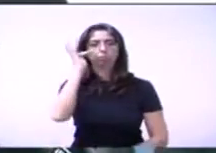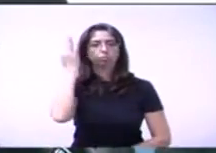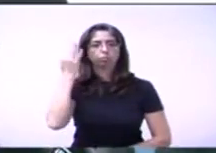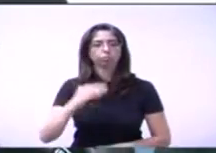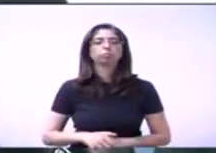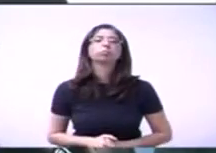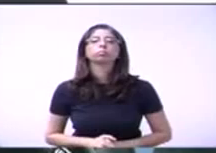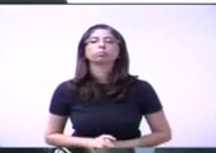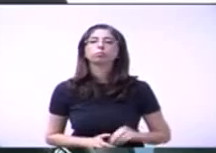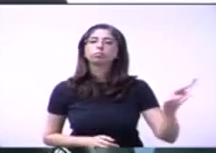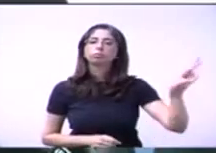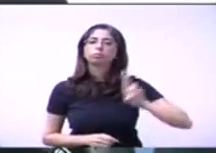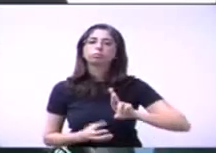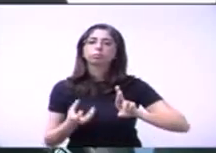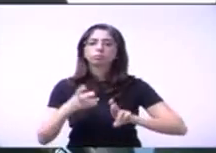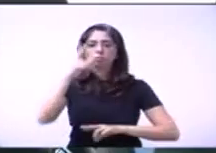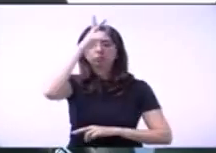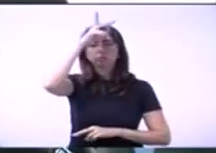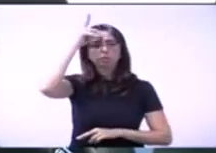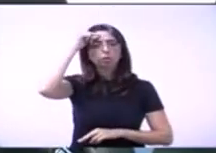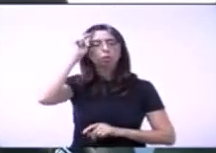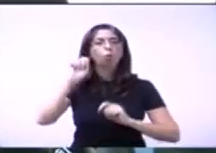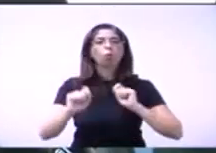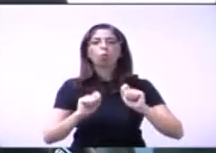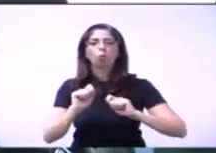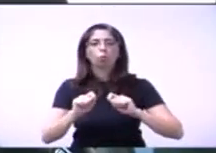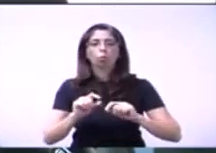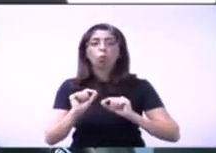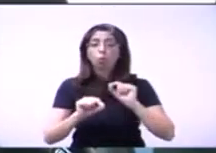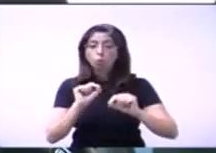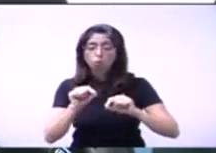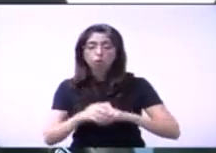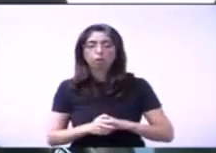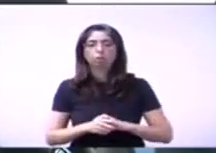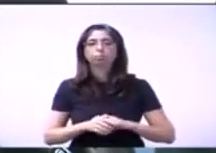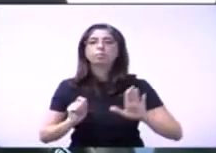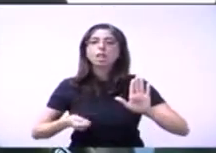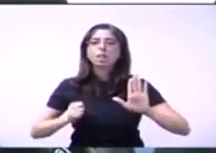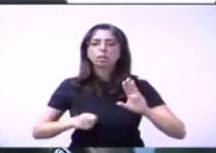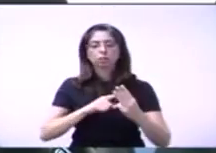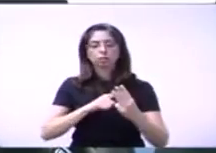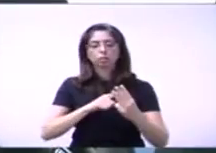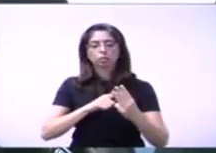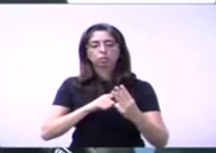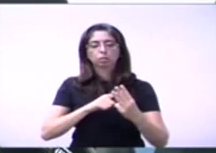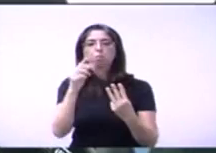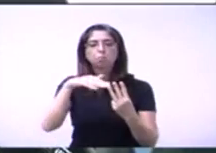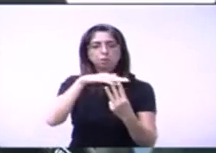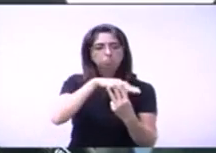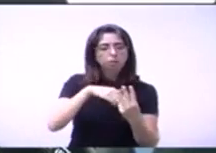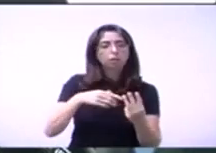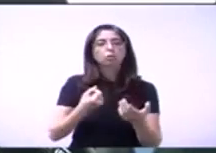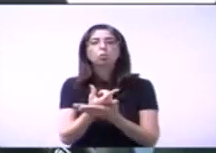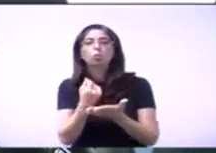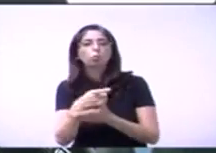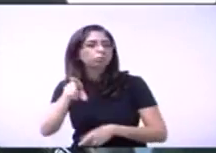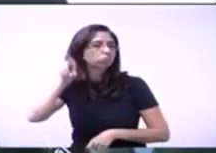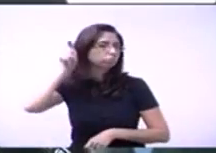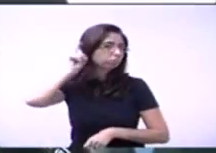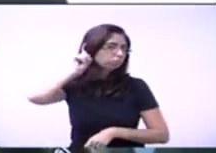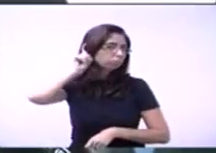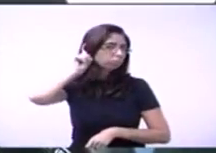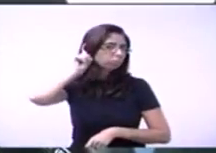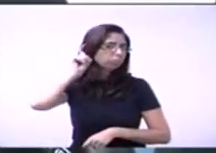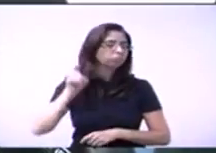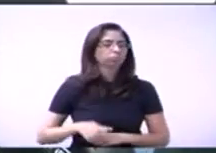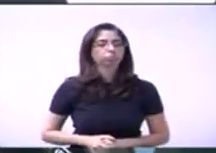Xavier, requer informações ao Executivo sobre o processo licitatório para compra de aparelhos